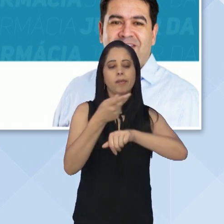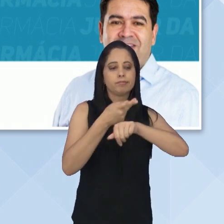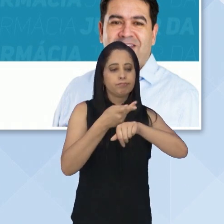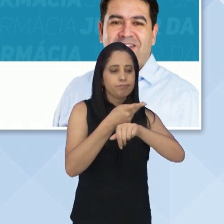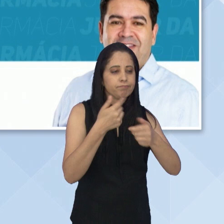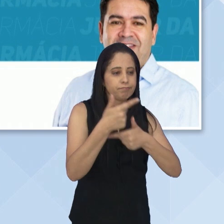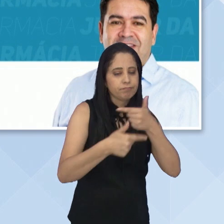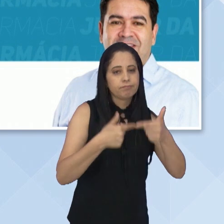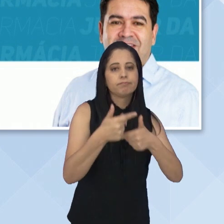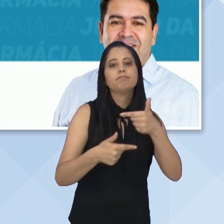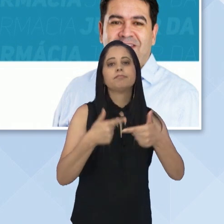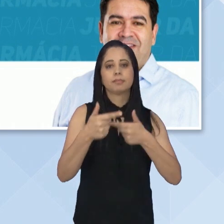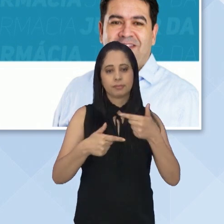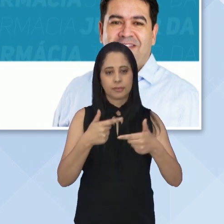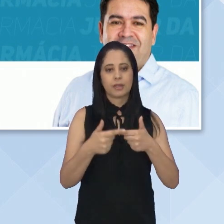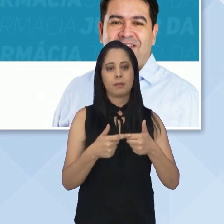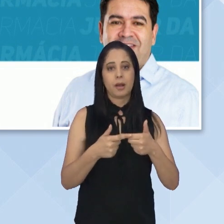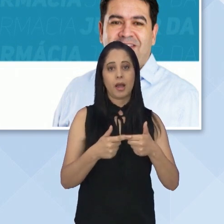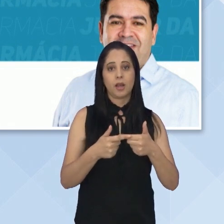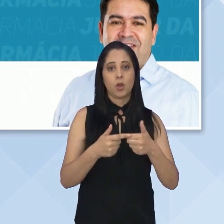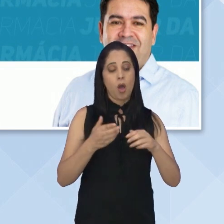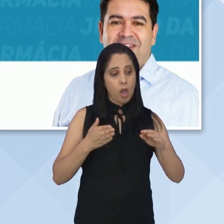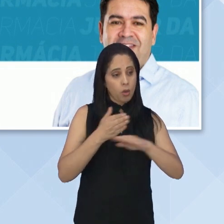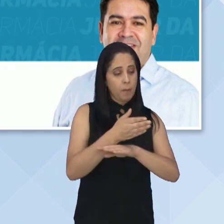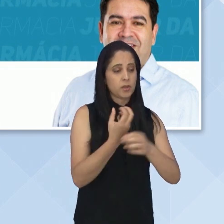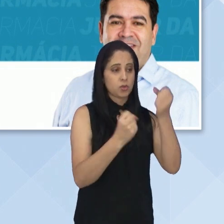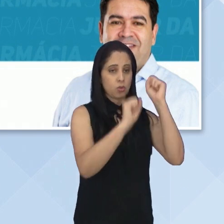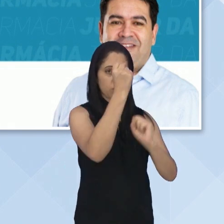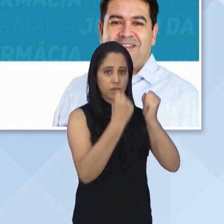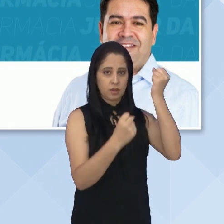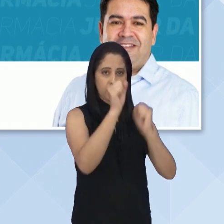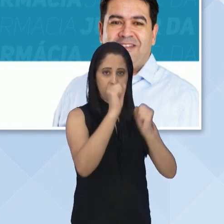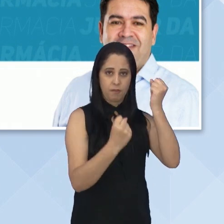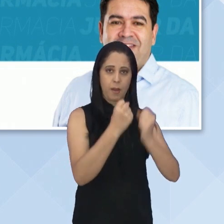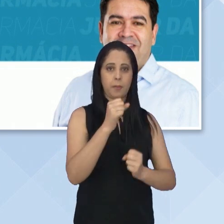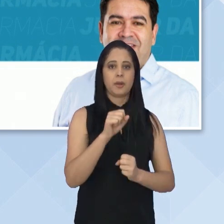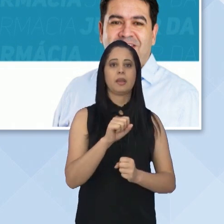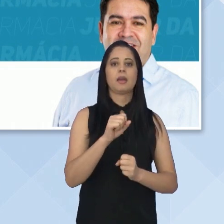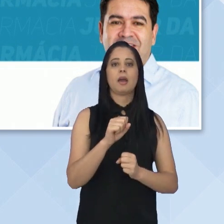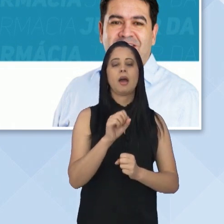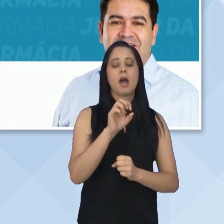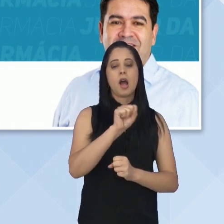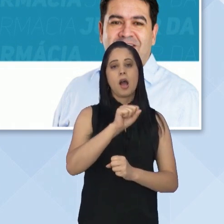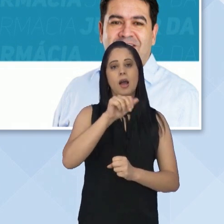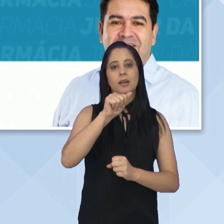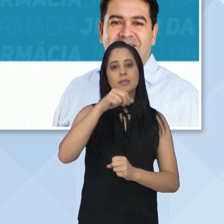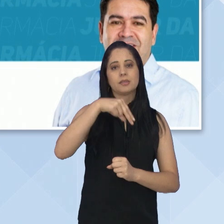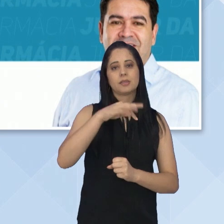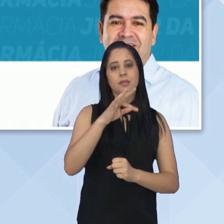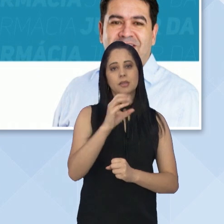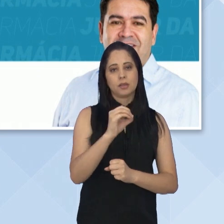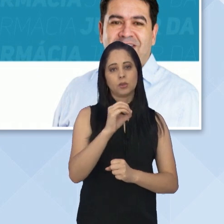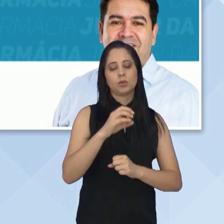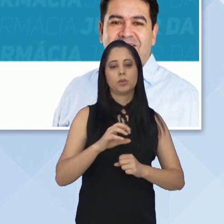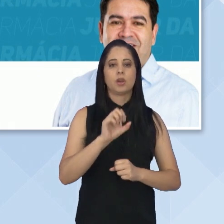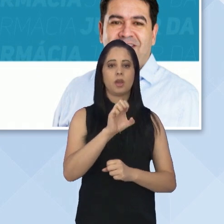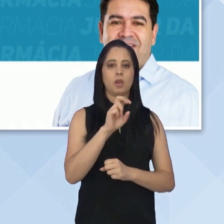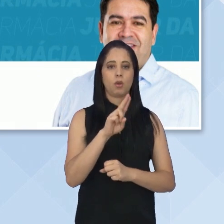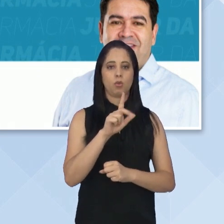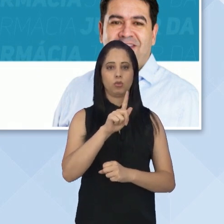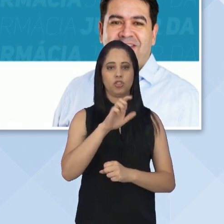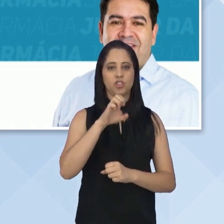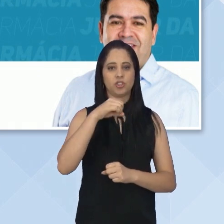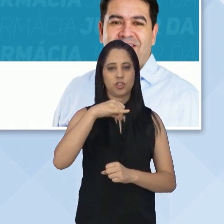seu primeiro emprego foi na fábrica de luz Santo Eugênio. Estudou na escola Olavo Bilac, lá em Resende, no